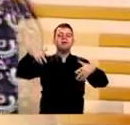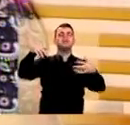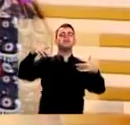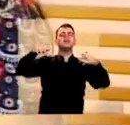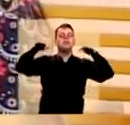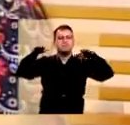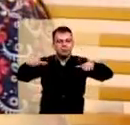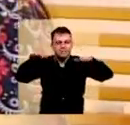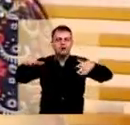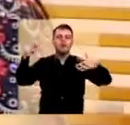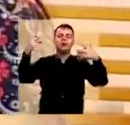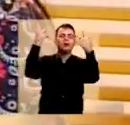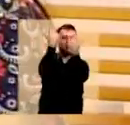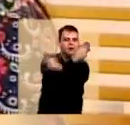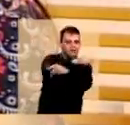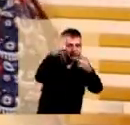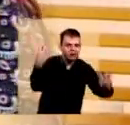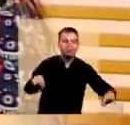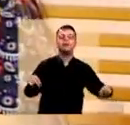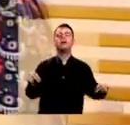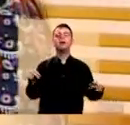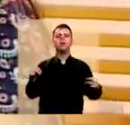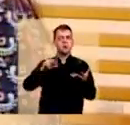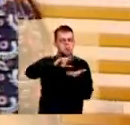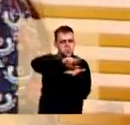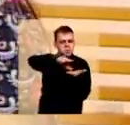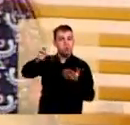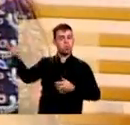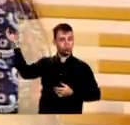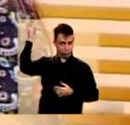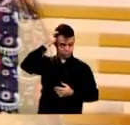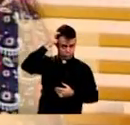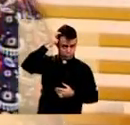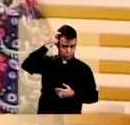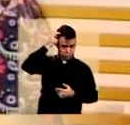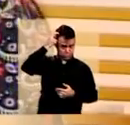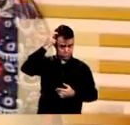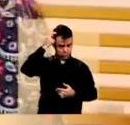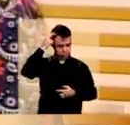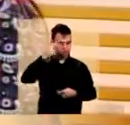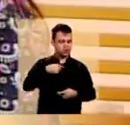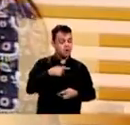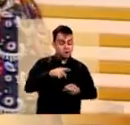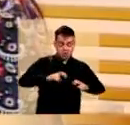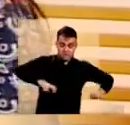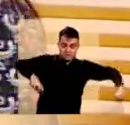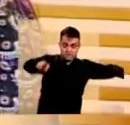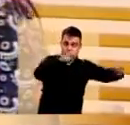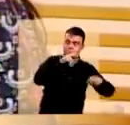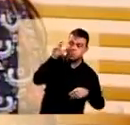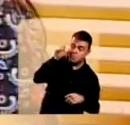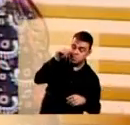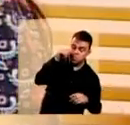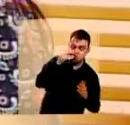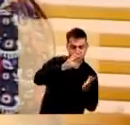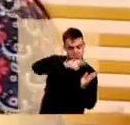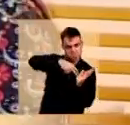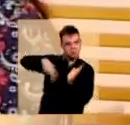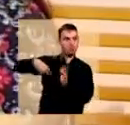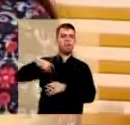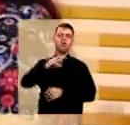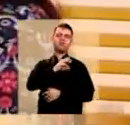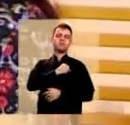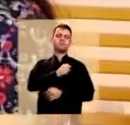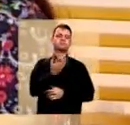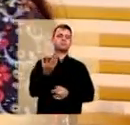Então, são vários elementos da nossa cultura que estão ali, que eles não estão acostumados, e aí eles começam a querer ler, e aí a gente